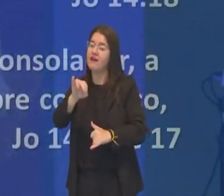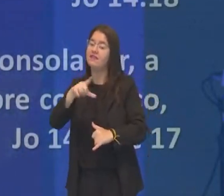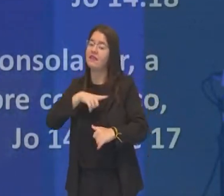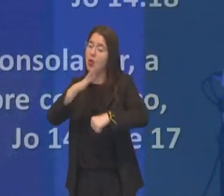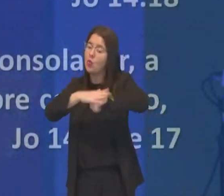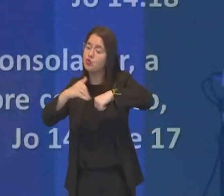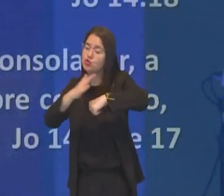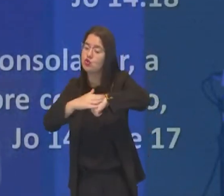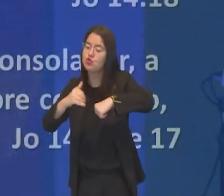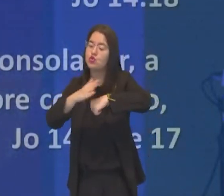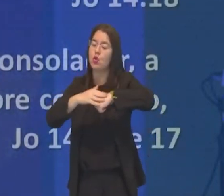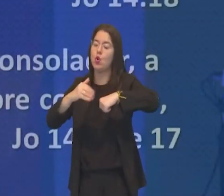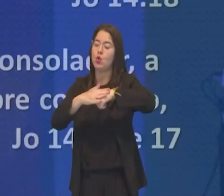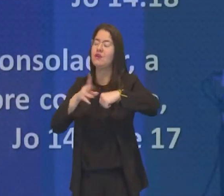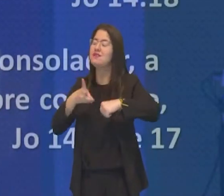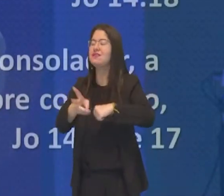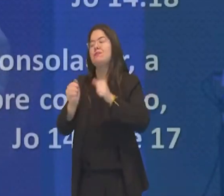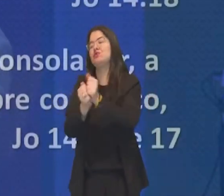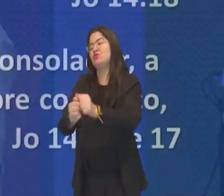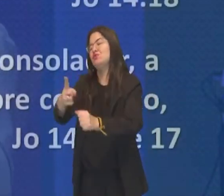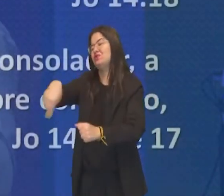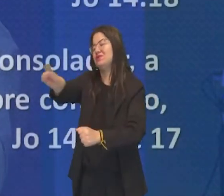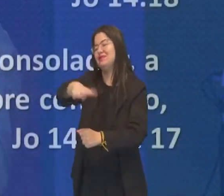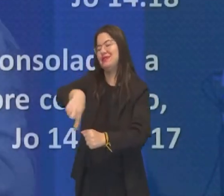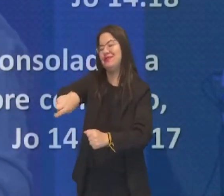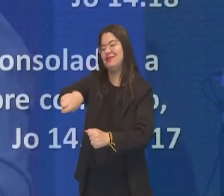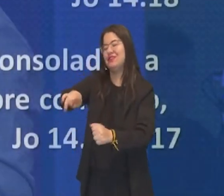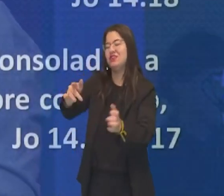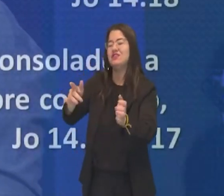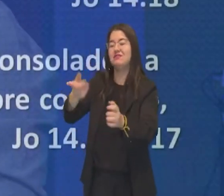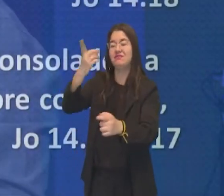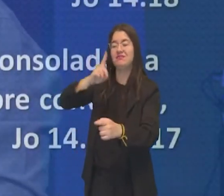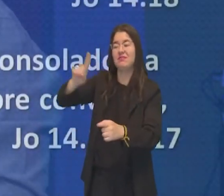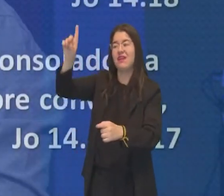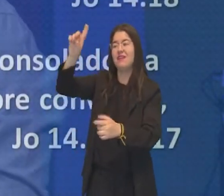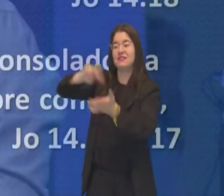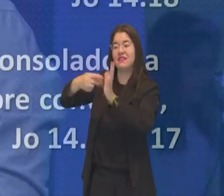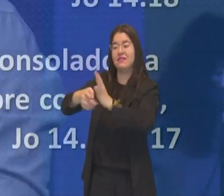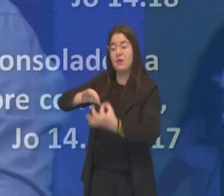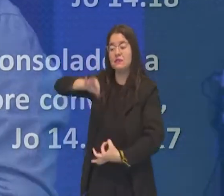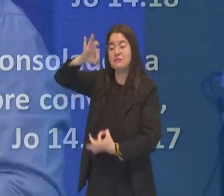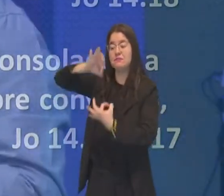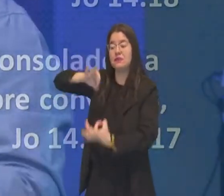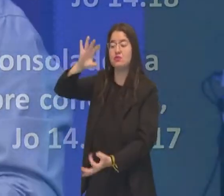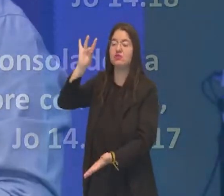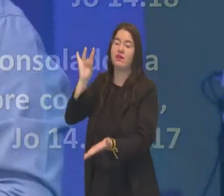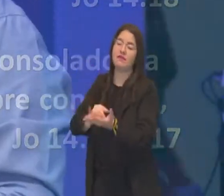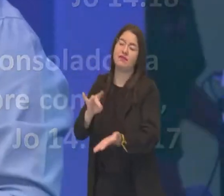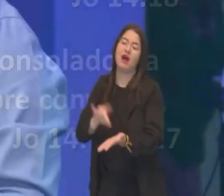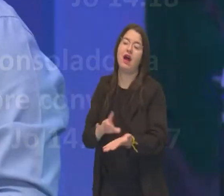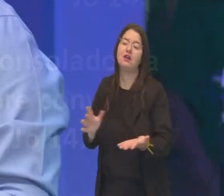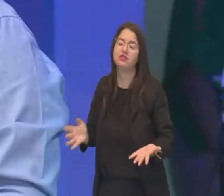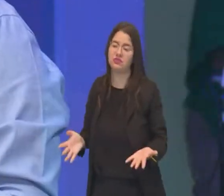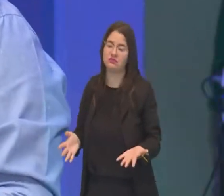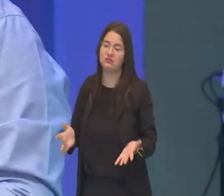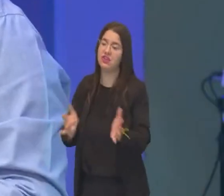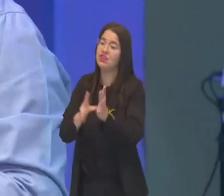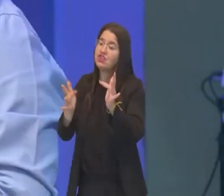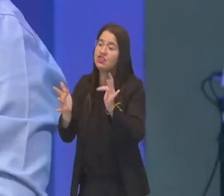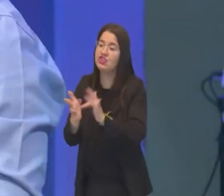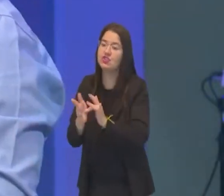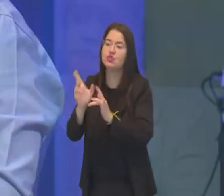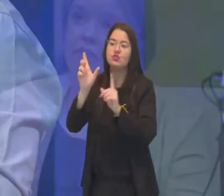de que esteja sempre convosco. Ele é o Espírito da verdade. Gente, o que Jesus faz por a gente